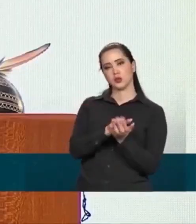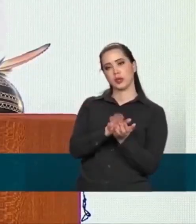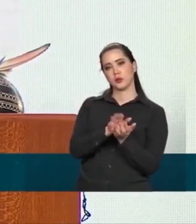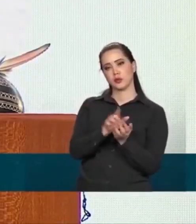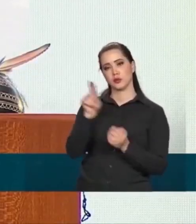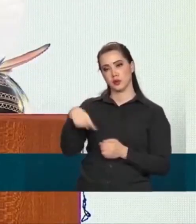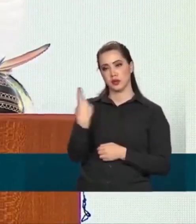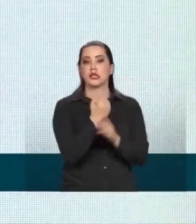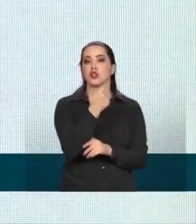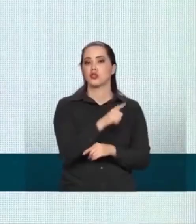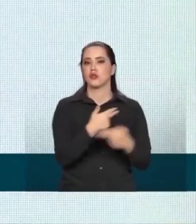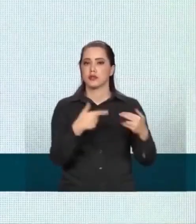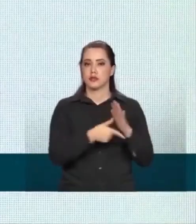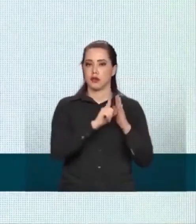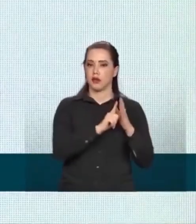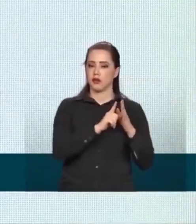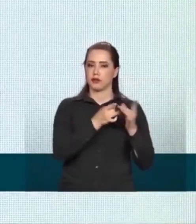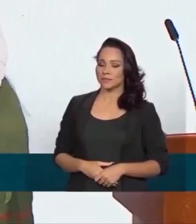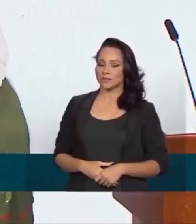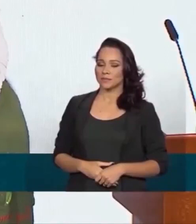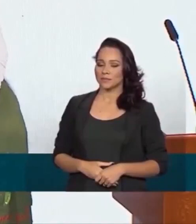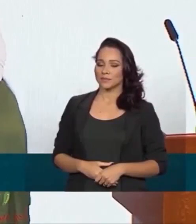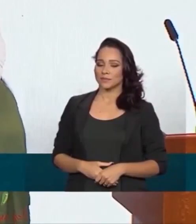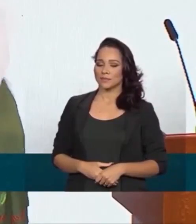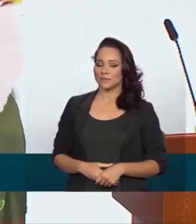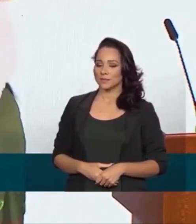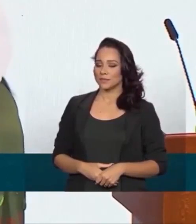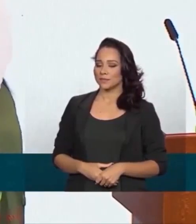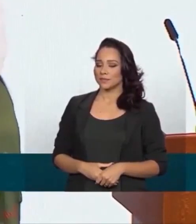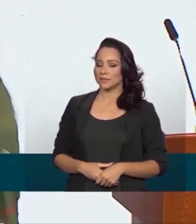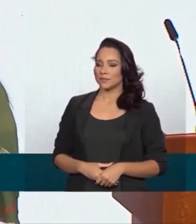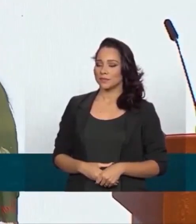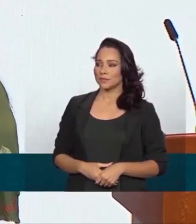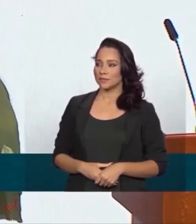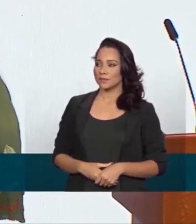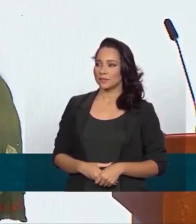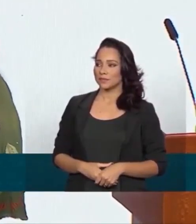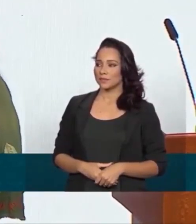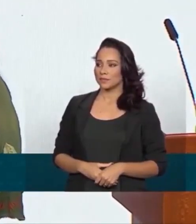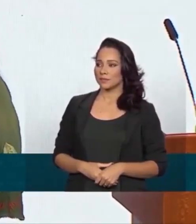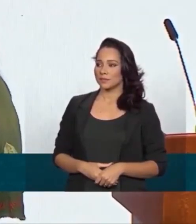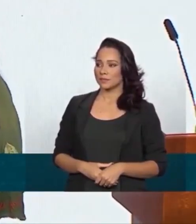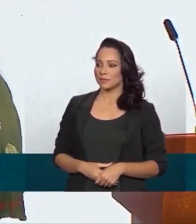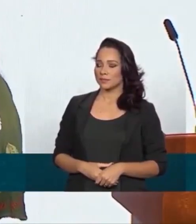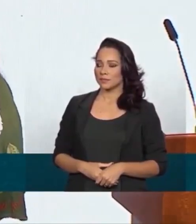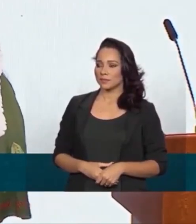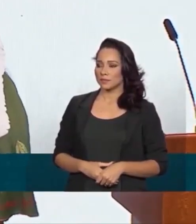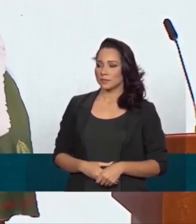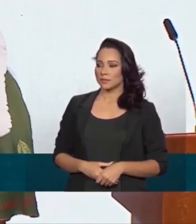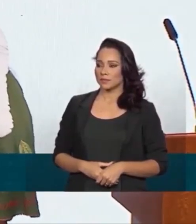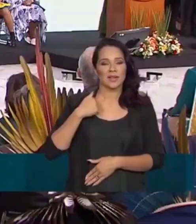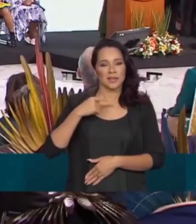Sonia Guajajara e aniely Franco tomaram posse dos Ministérios dos povos indígenas e da